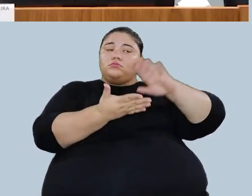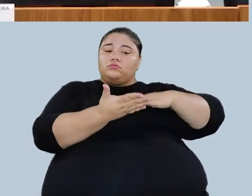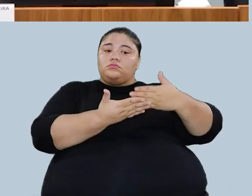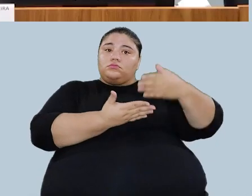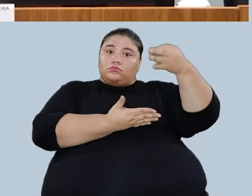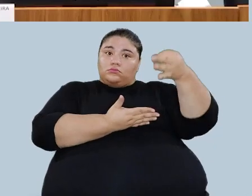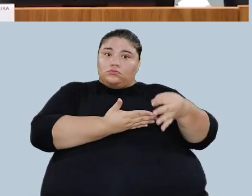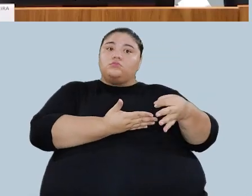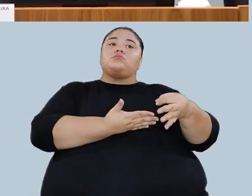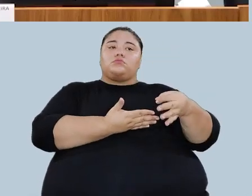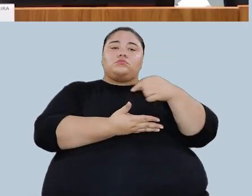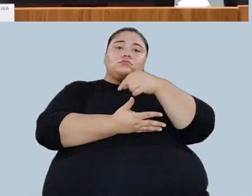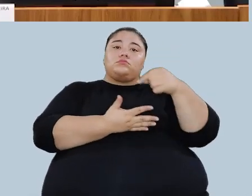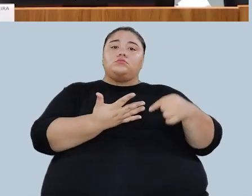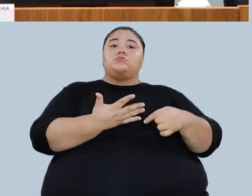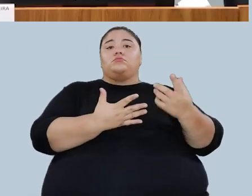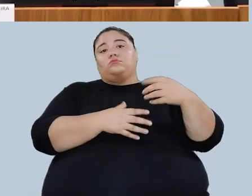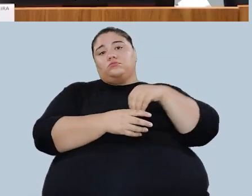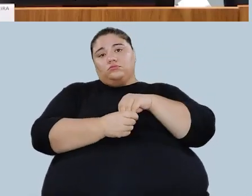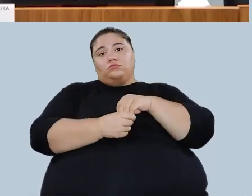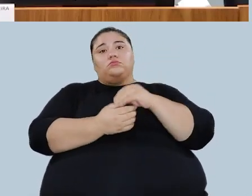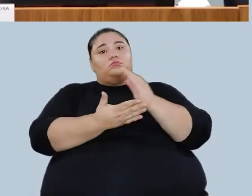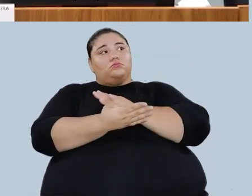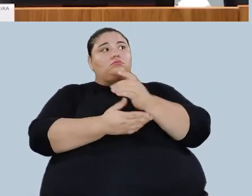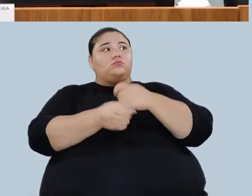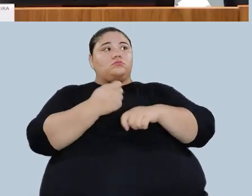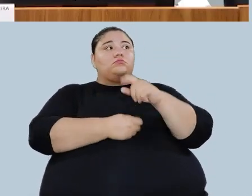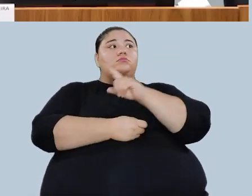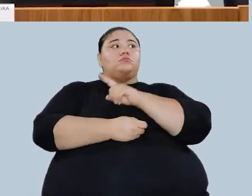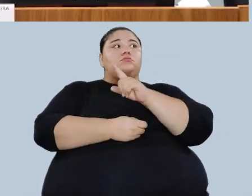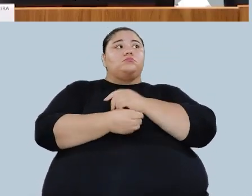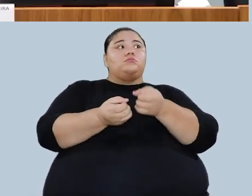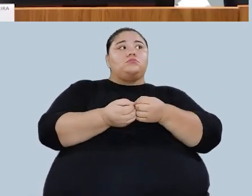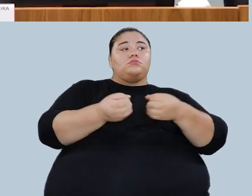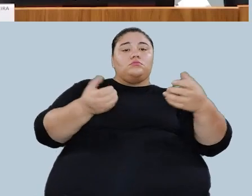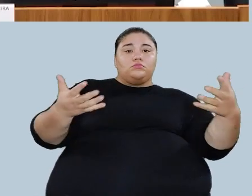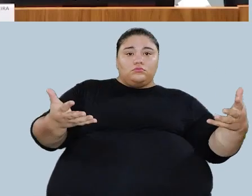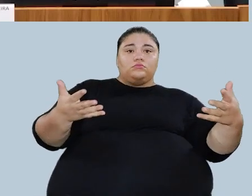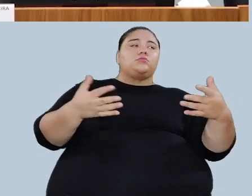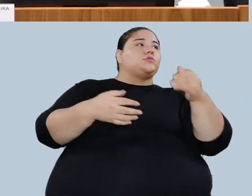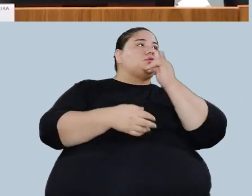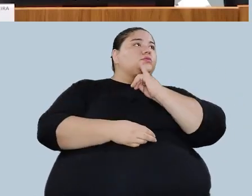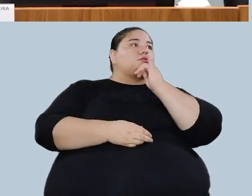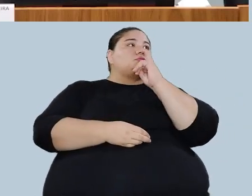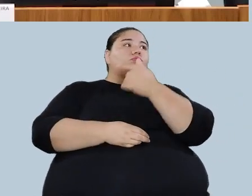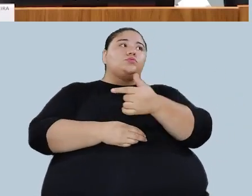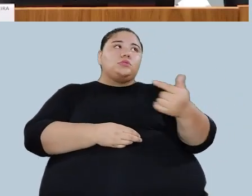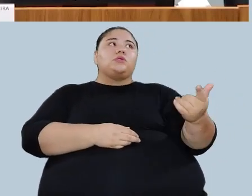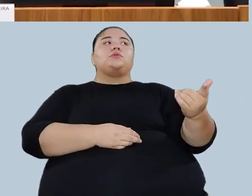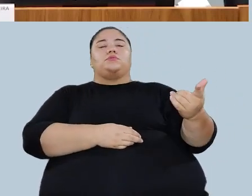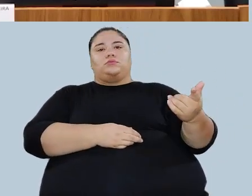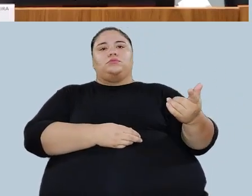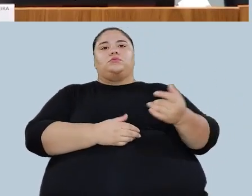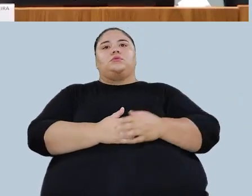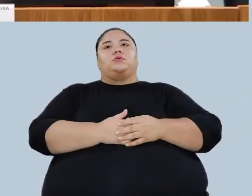corretamente os fatos, mas dentro de certas operações, levaram a certas ilhas de não tributação. E